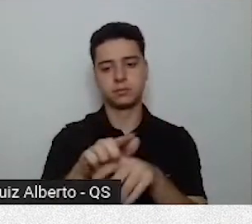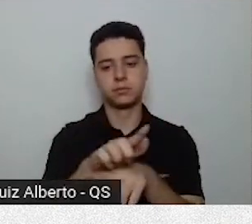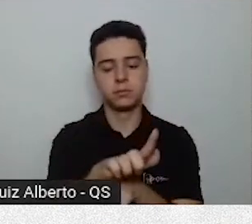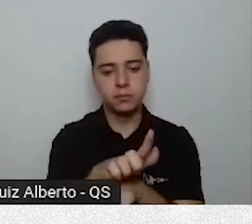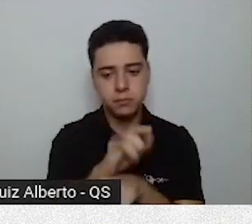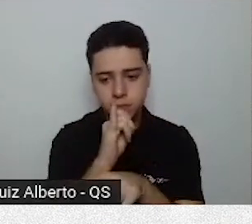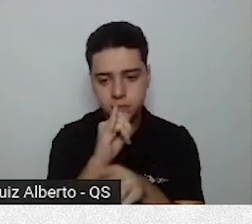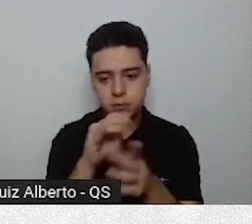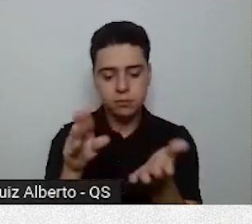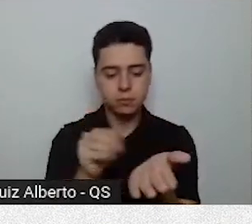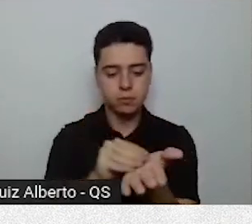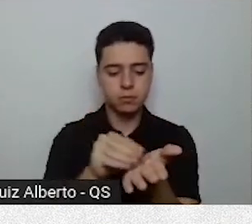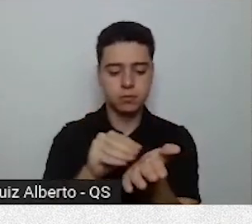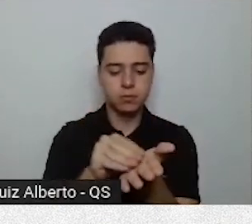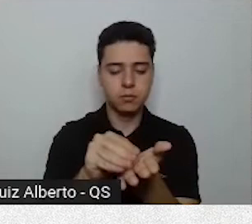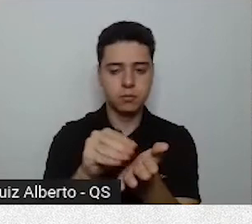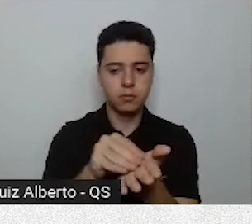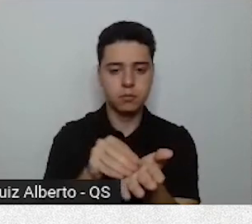excesso.